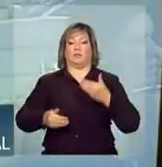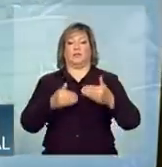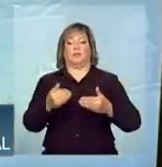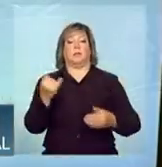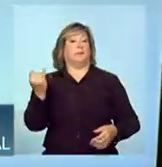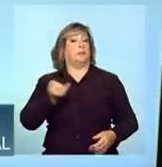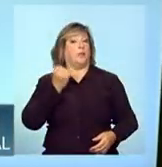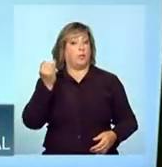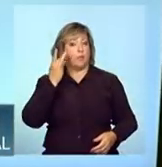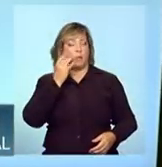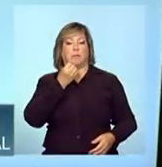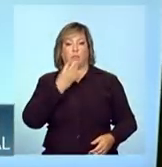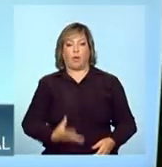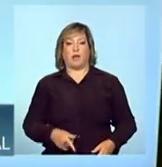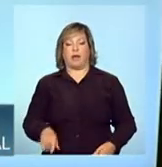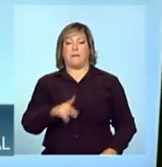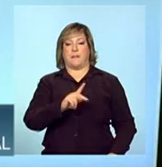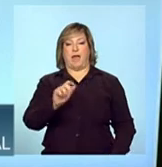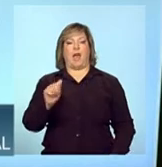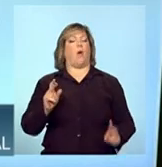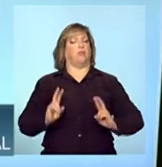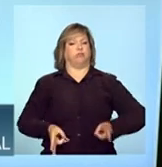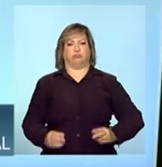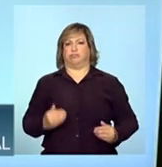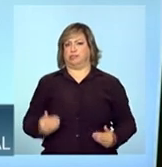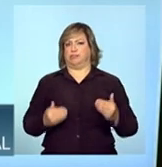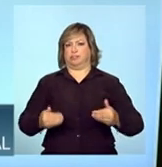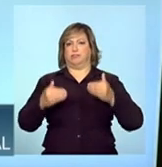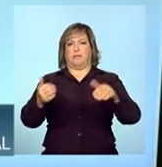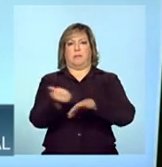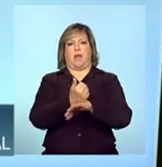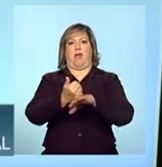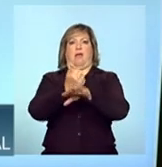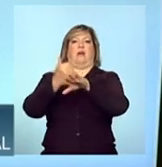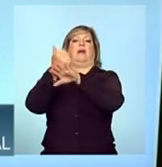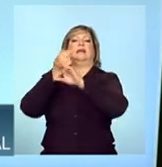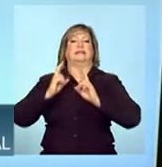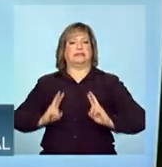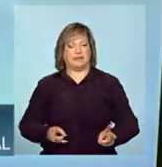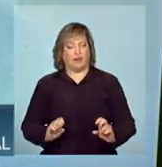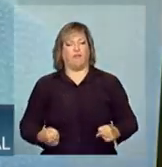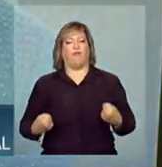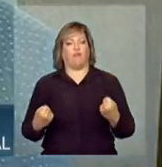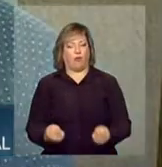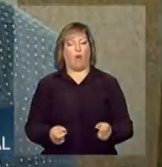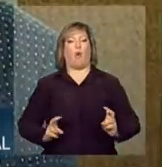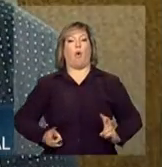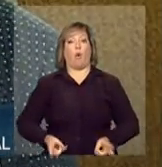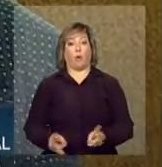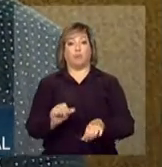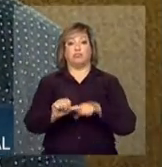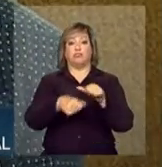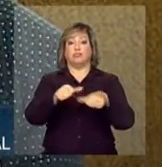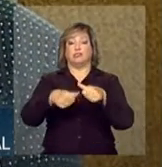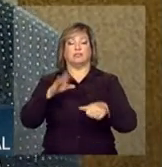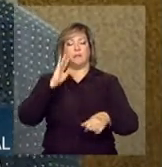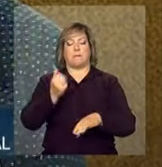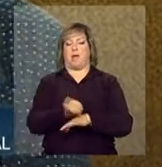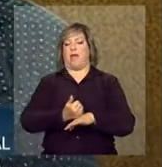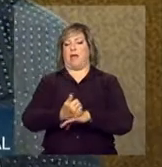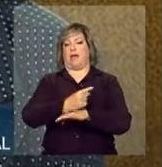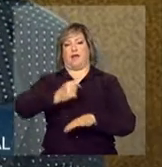nós é estratégica. Portanto, o PA continua avançando, sim, continua sendo fortalecido e continua mudando para